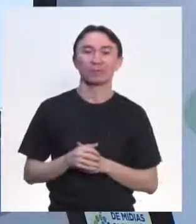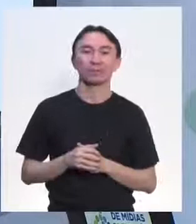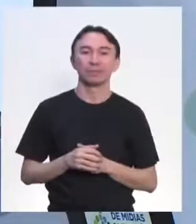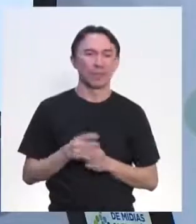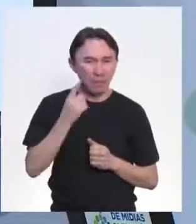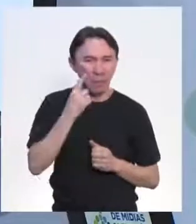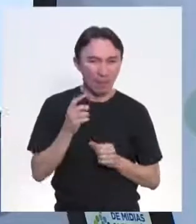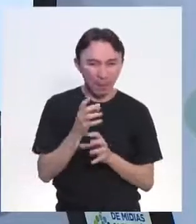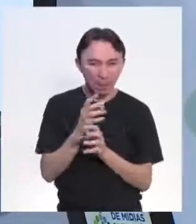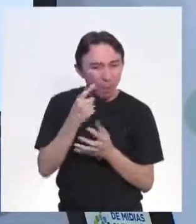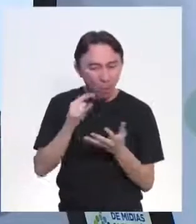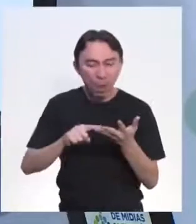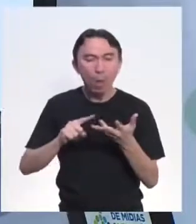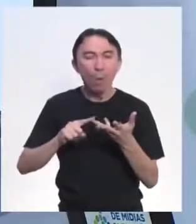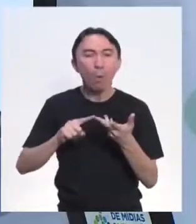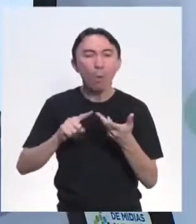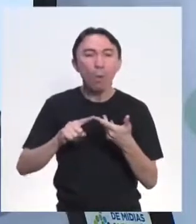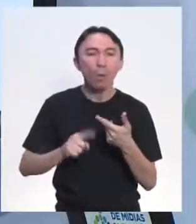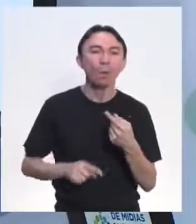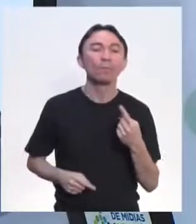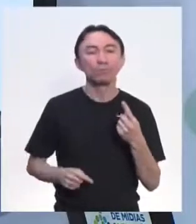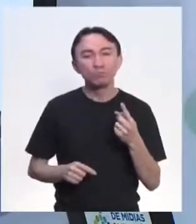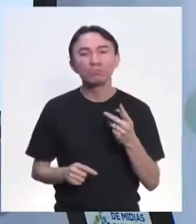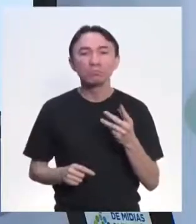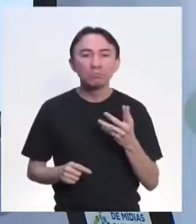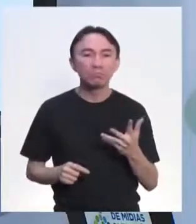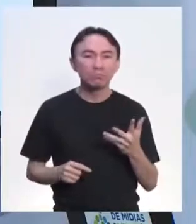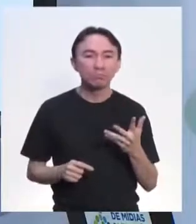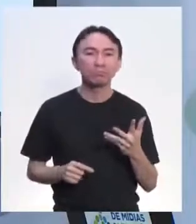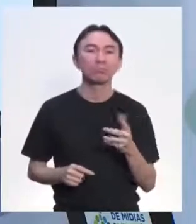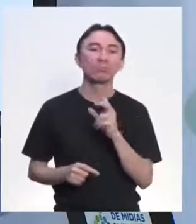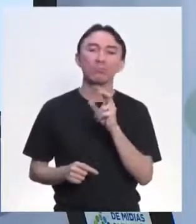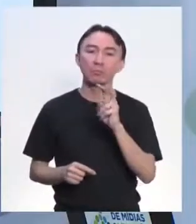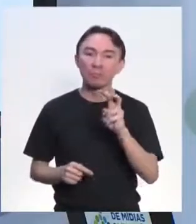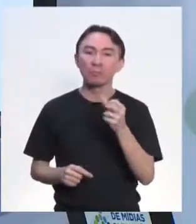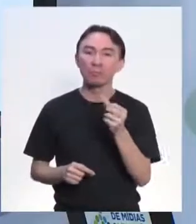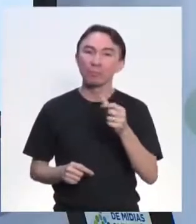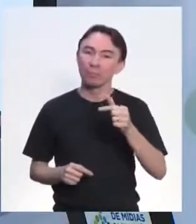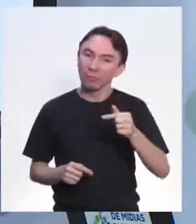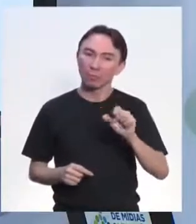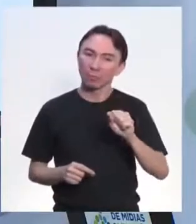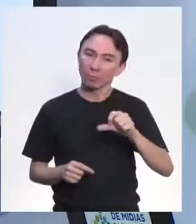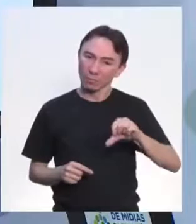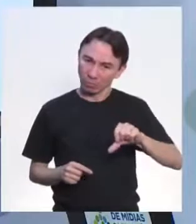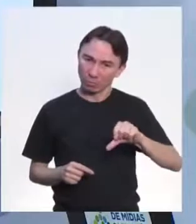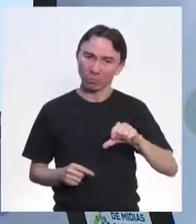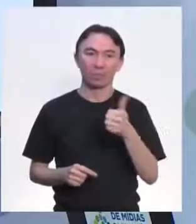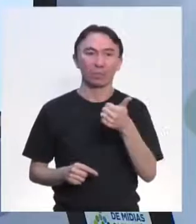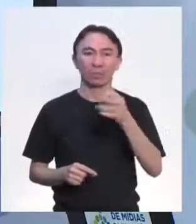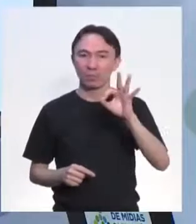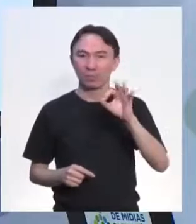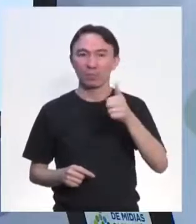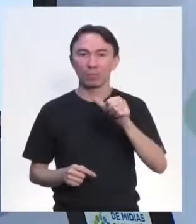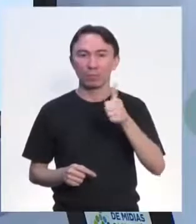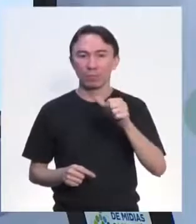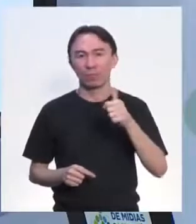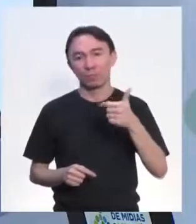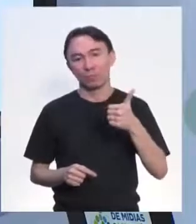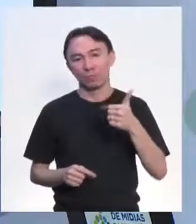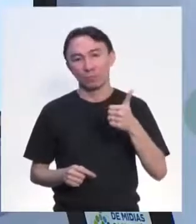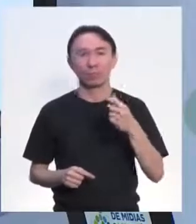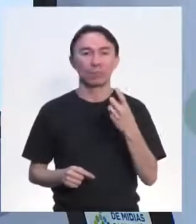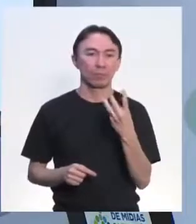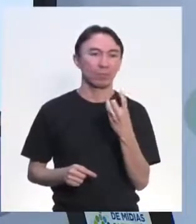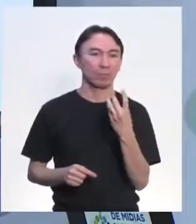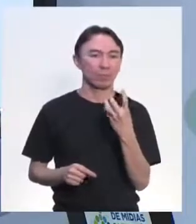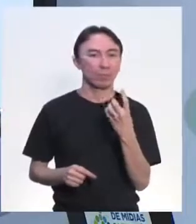Vamos contar? 1, 2, 3, 4, 5, 6, 7, 8, 9, 10, 11, 12,